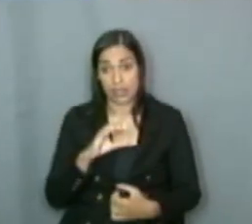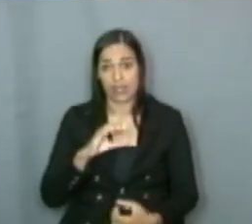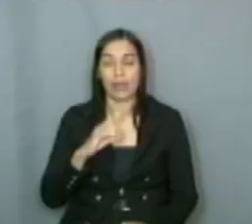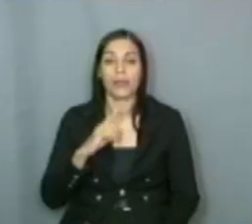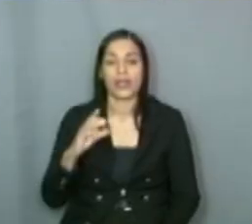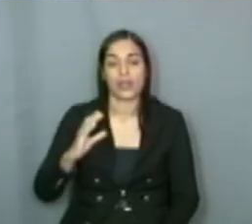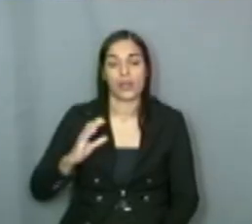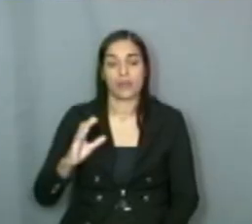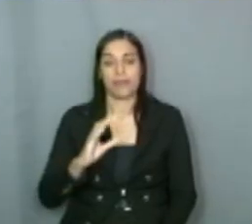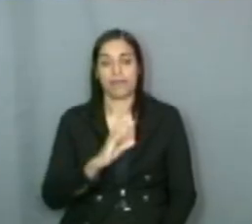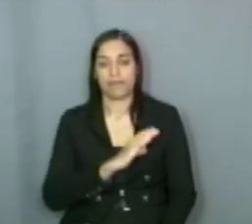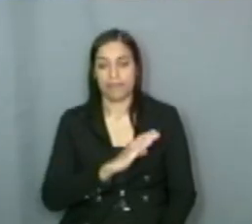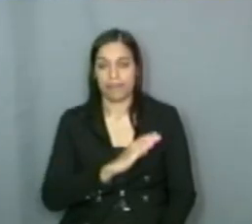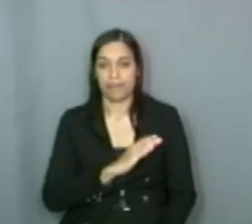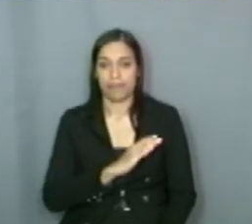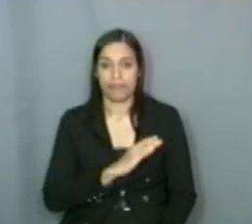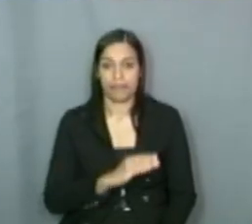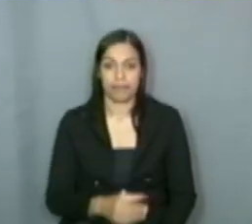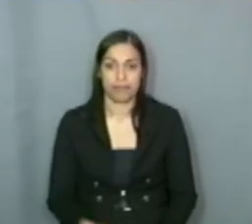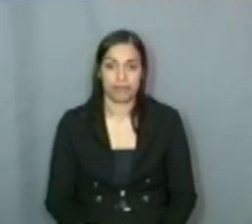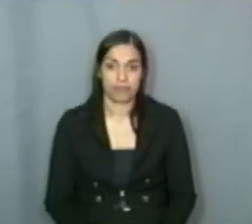comissionados.